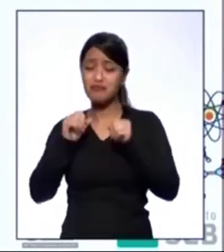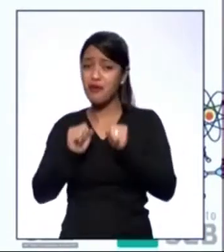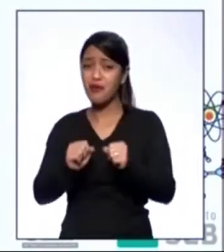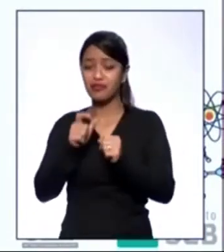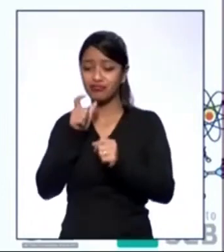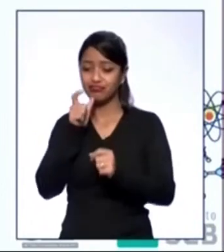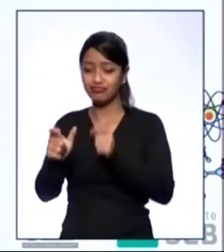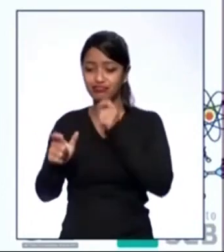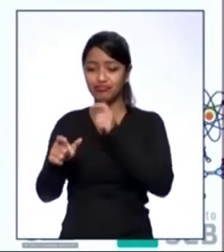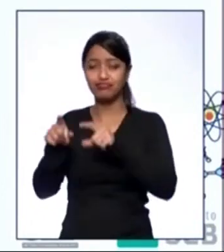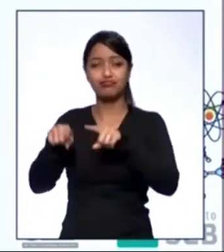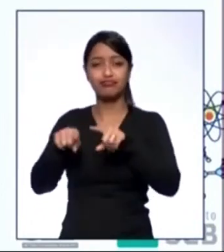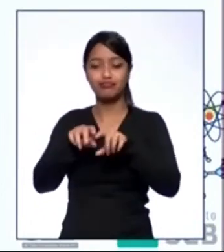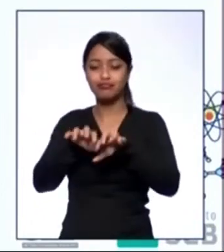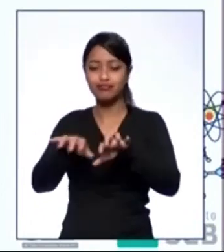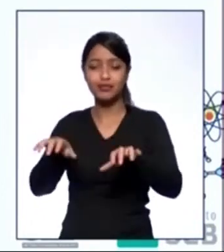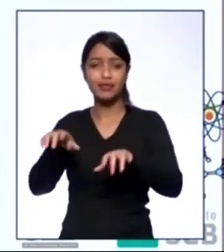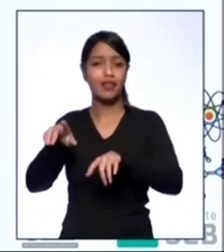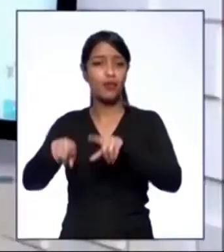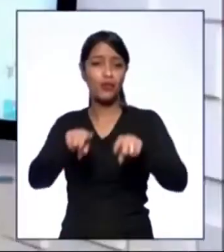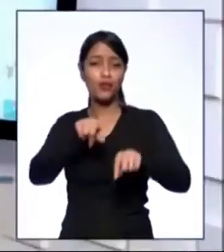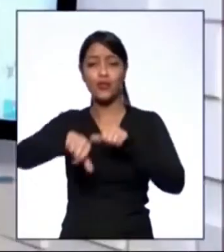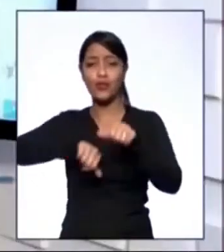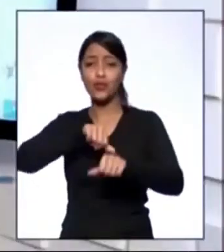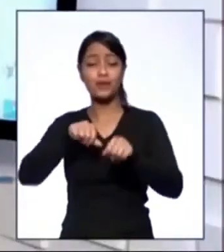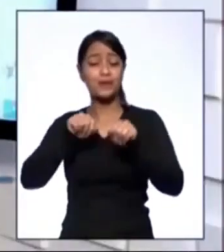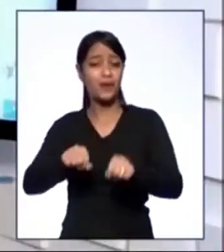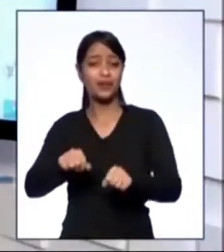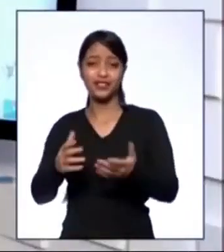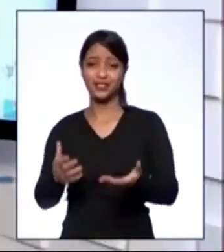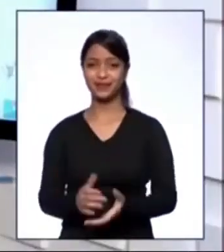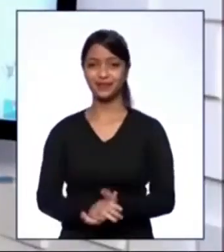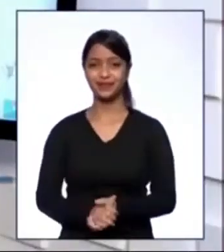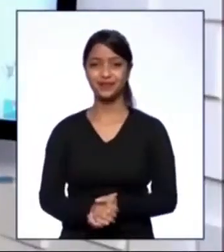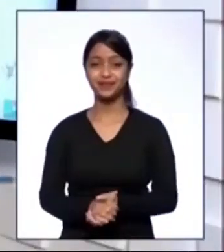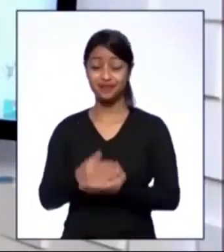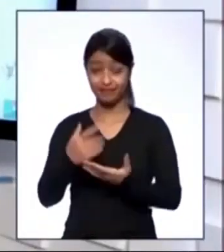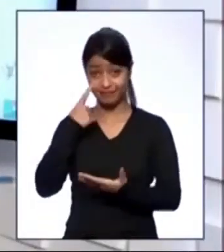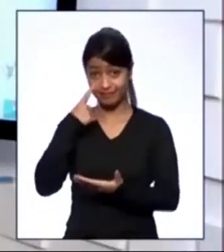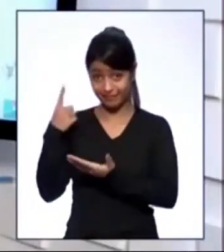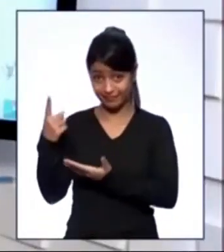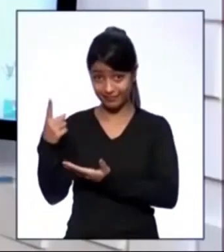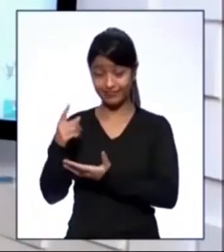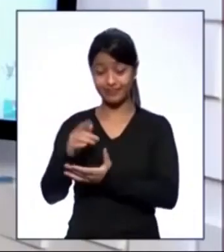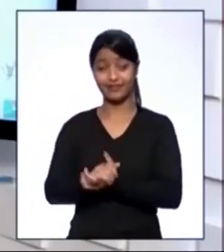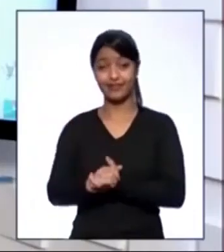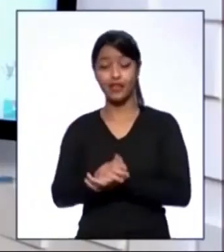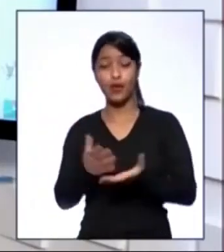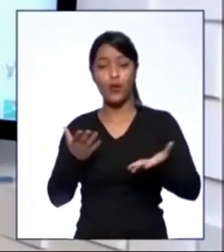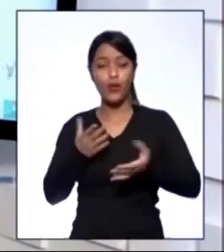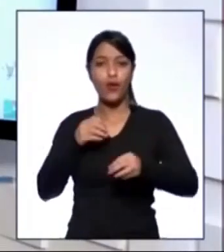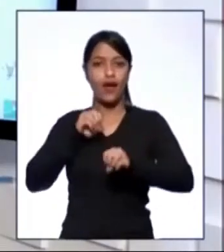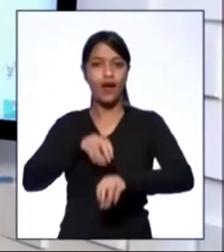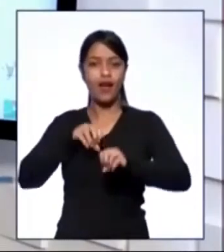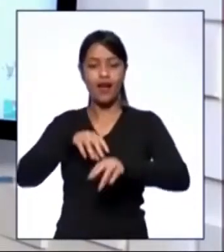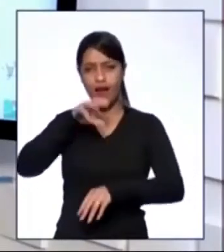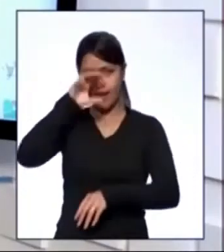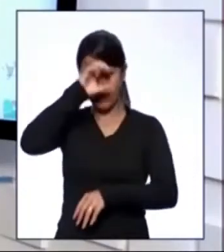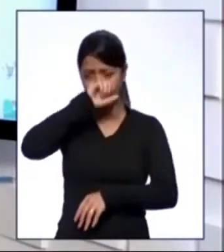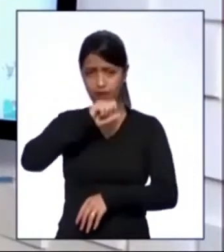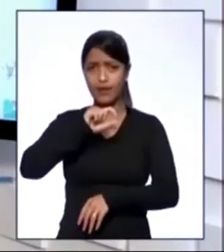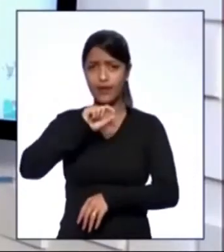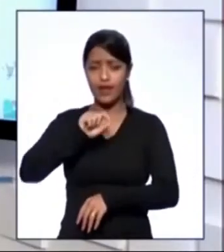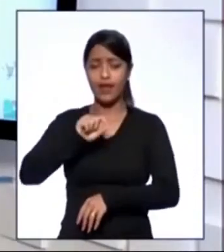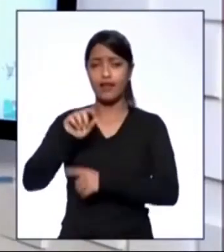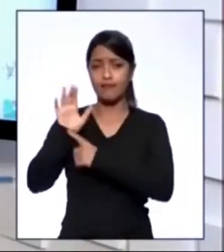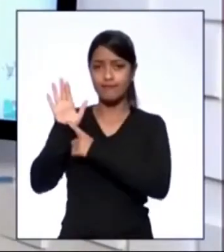suas necessidades discursivas. Viu só? Então aqui, ó, gente, nós passamos por uma questão de variação linguística, falando sobre essas novidades